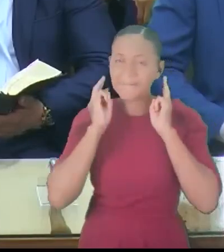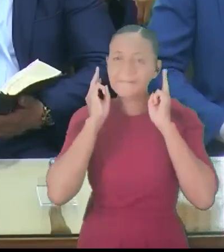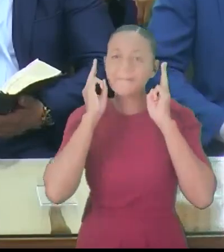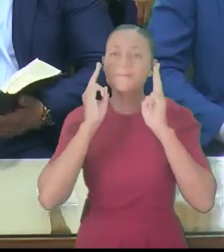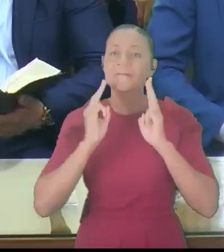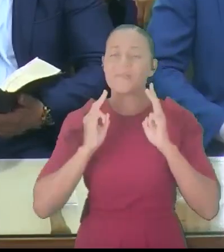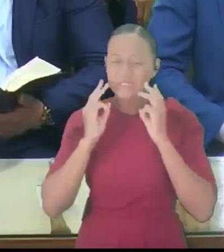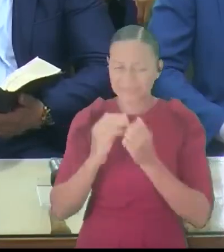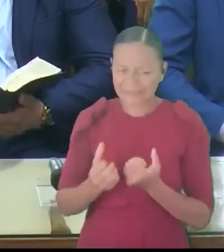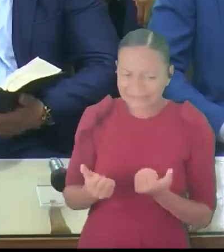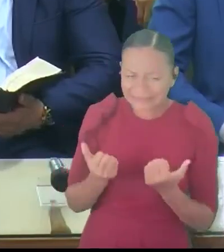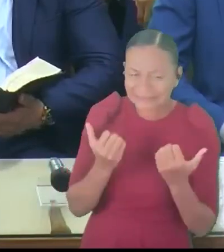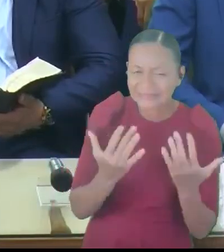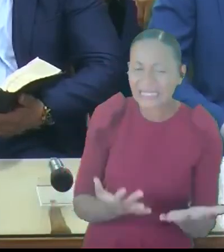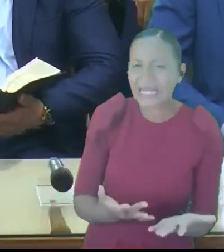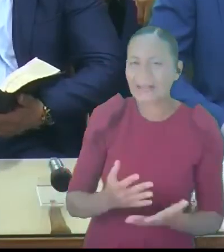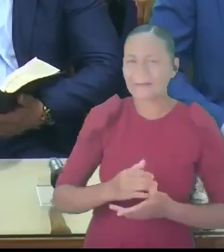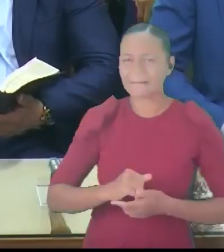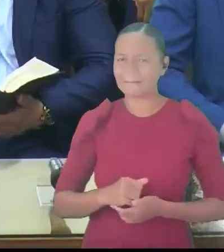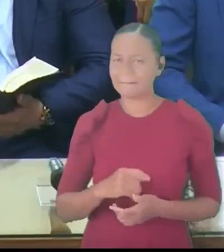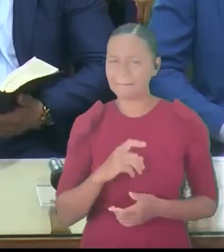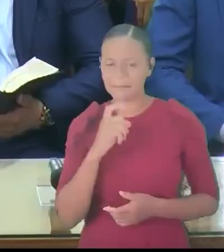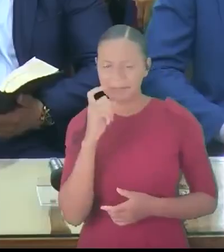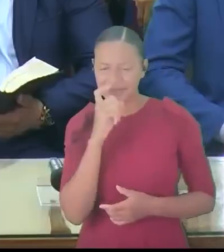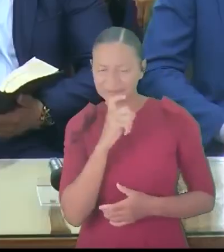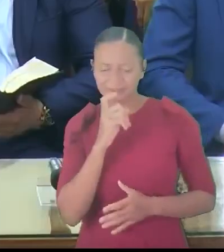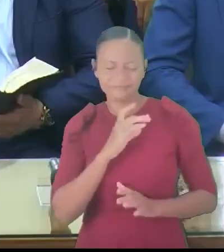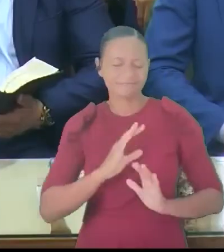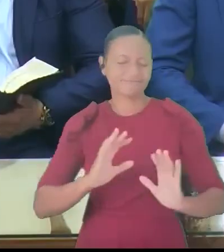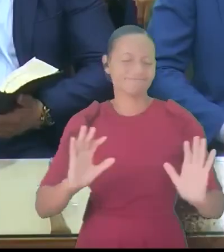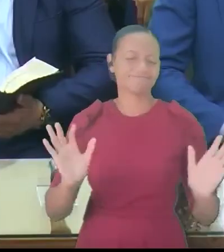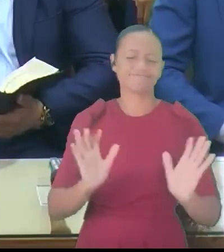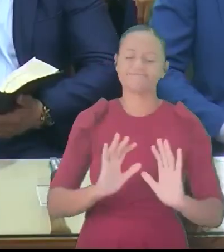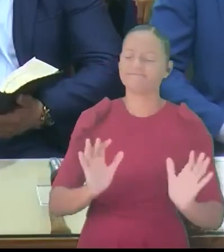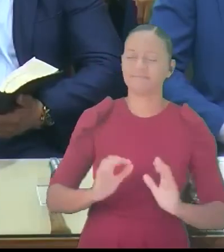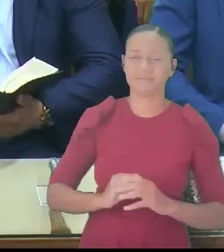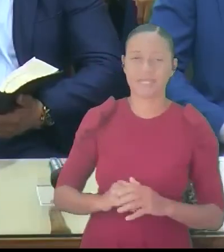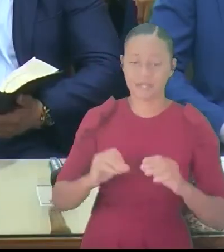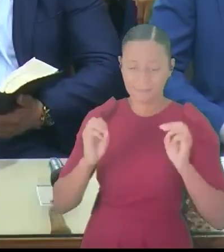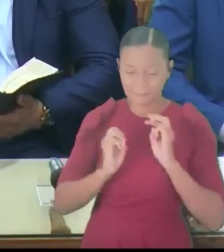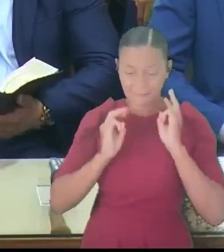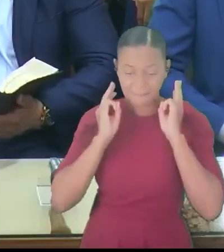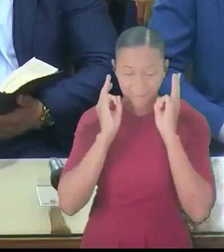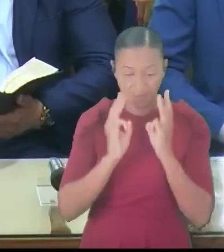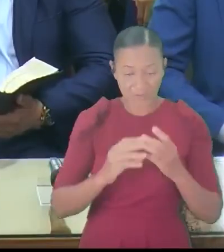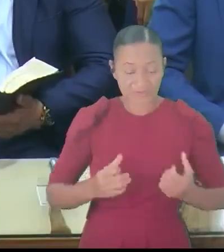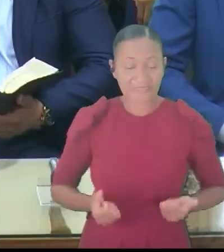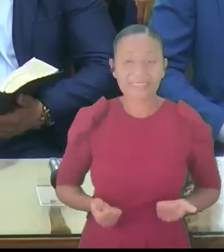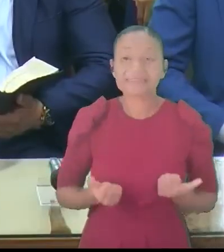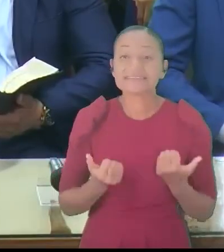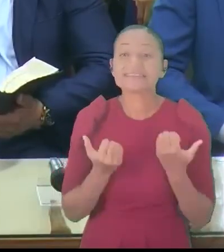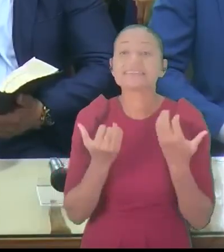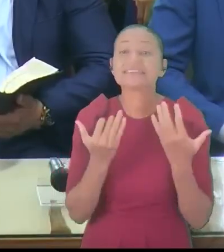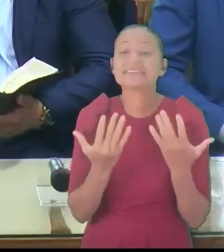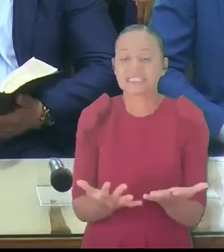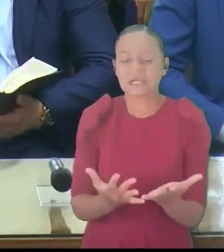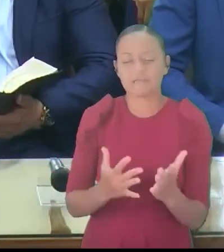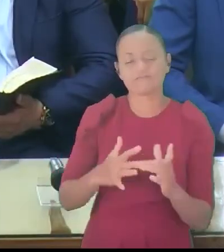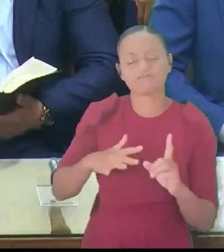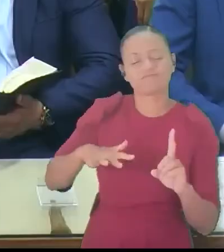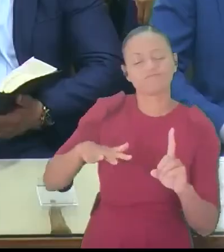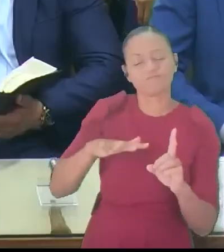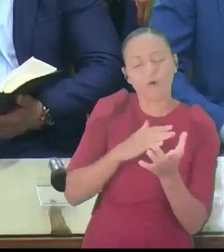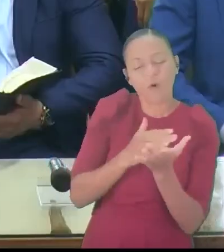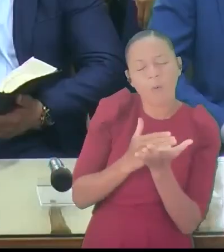trouxe mentira. Moisés não trouxe mentira. Moisés trouxe a sombra da verdade.